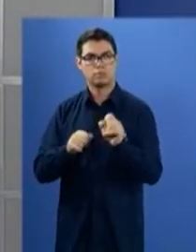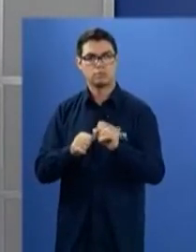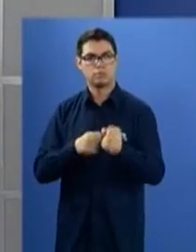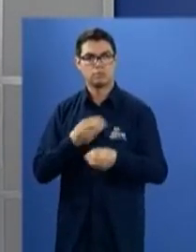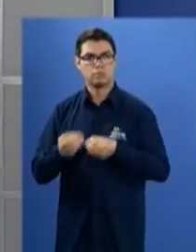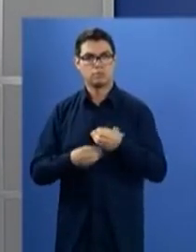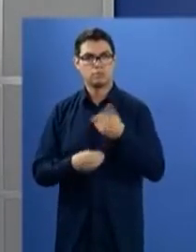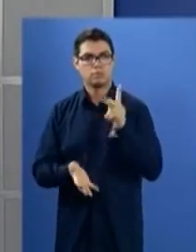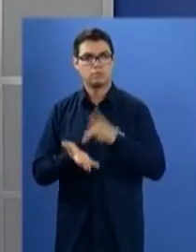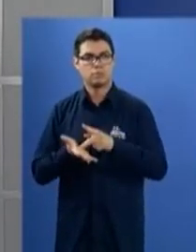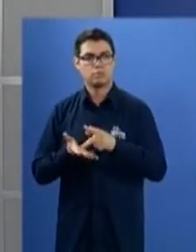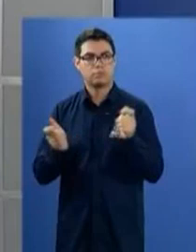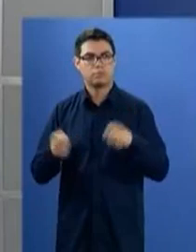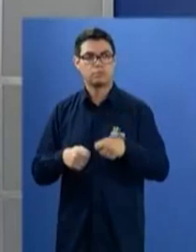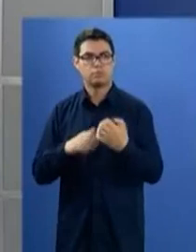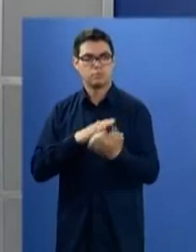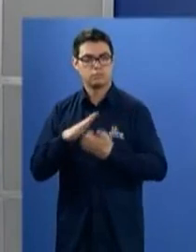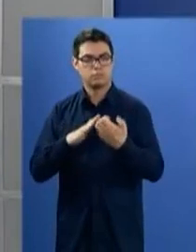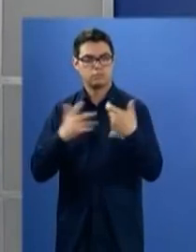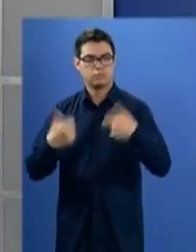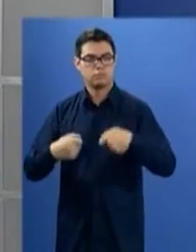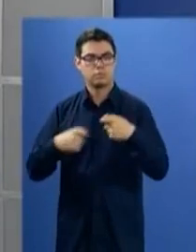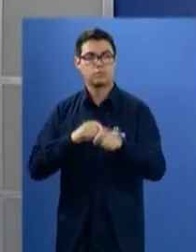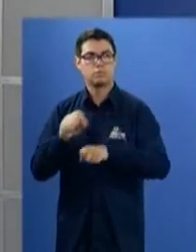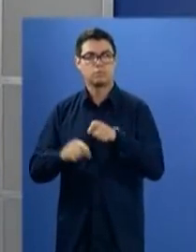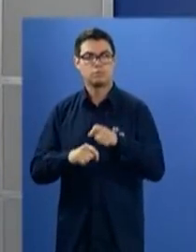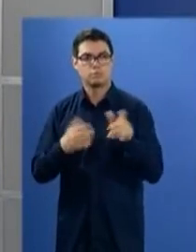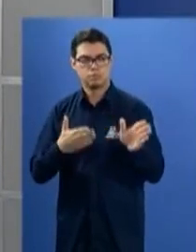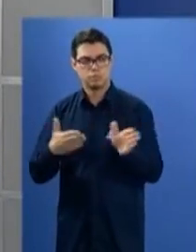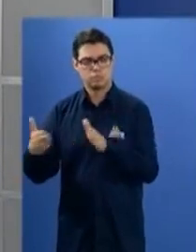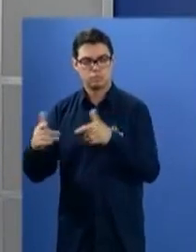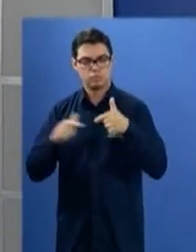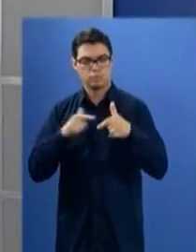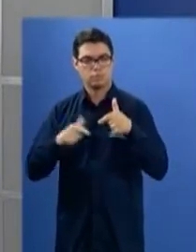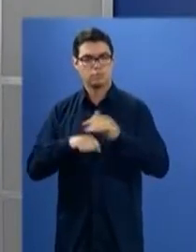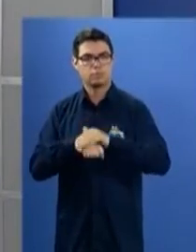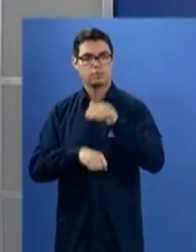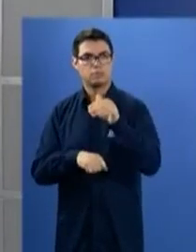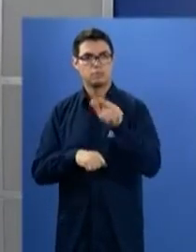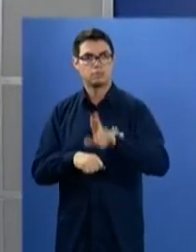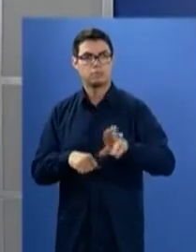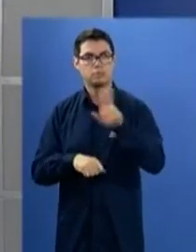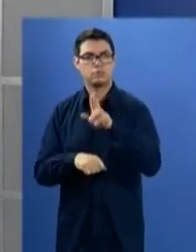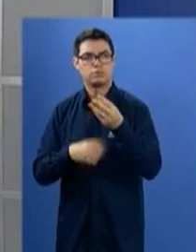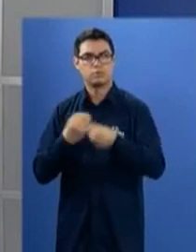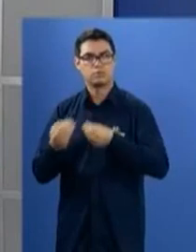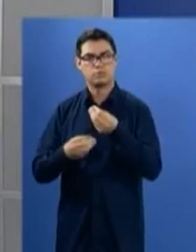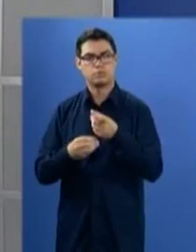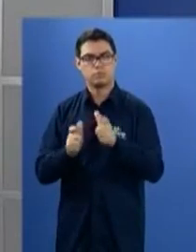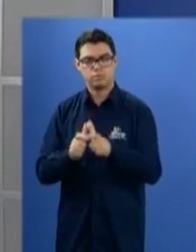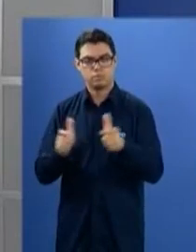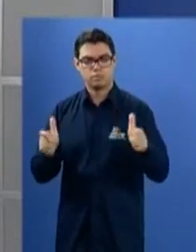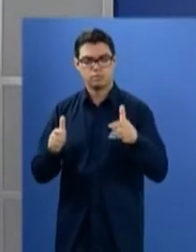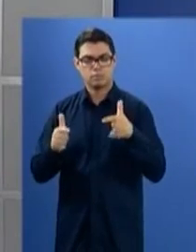e real, a empresa precisa aumentar a sua produção, porém utilizando a mesma